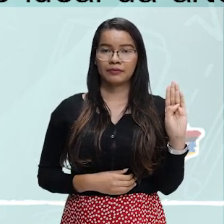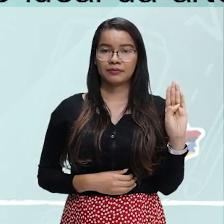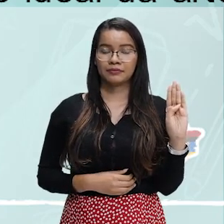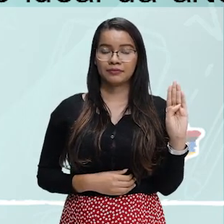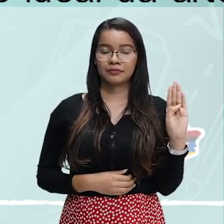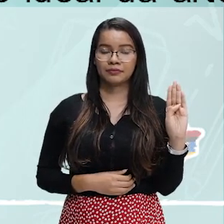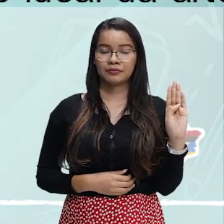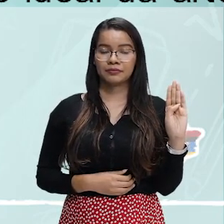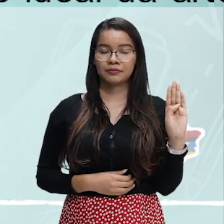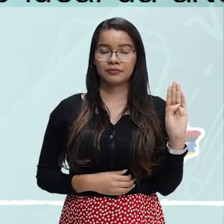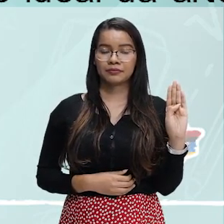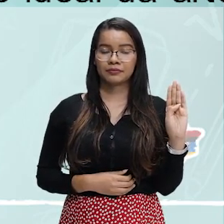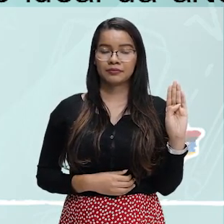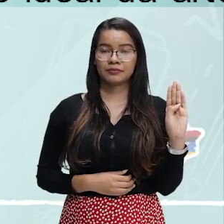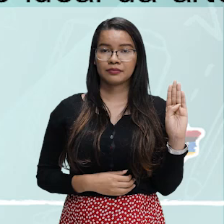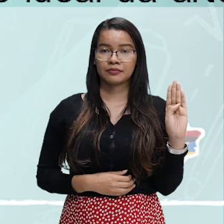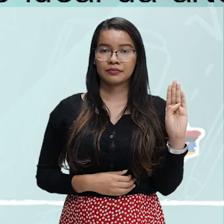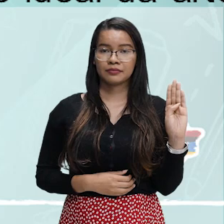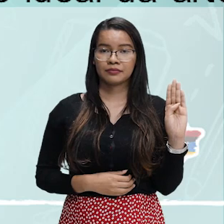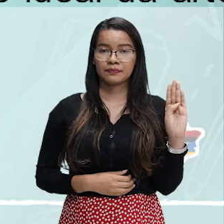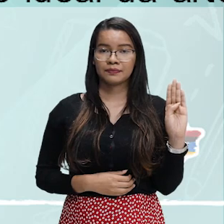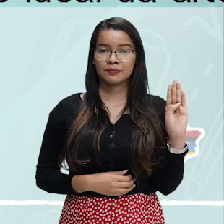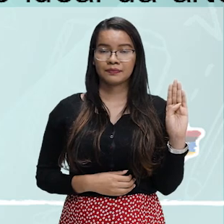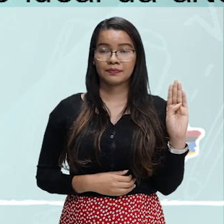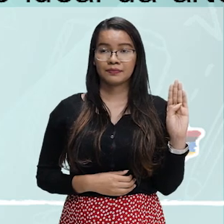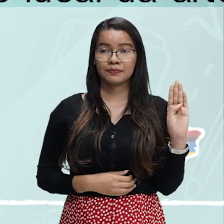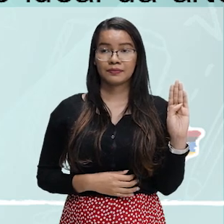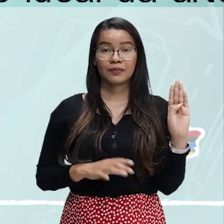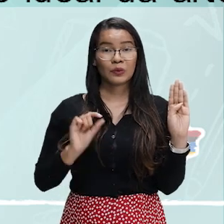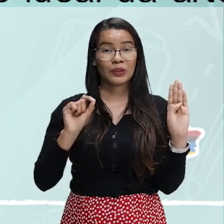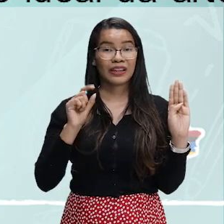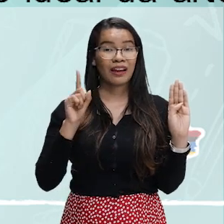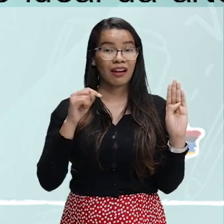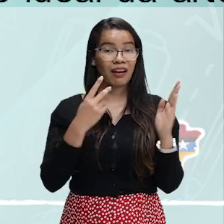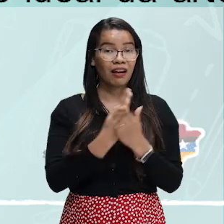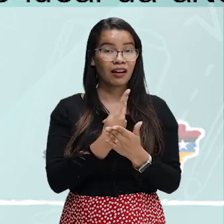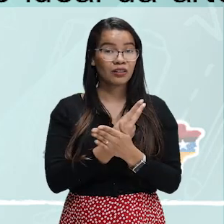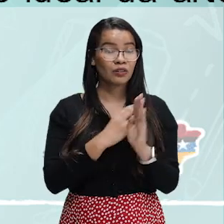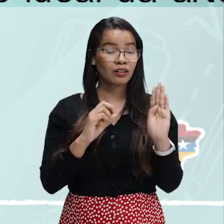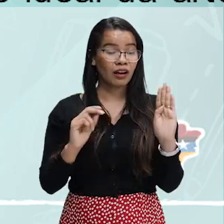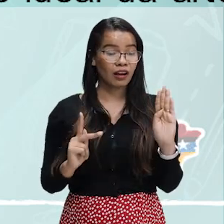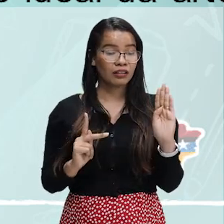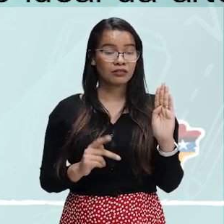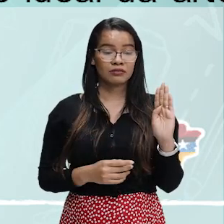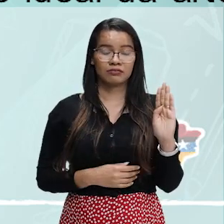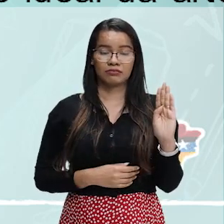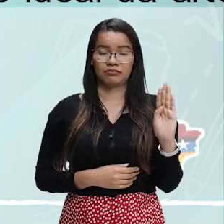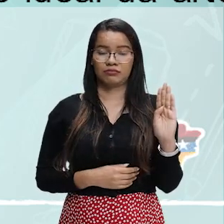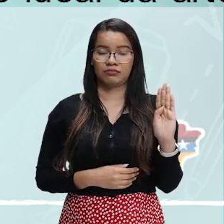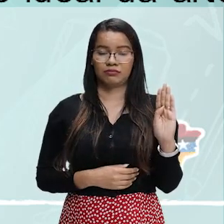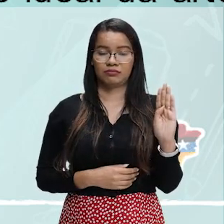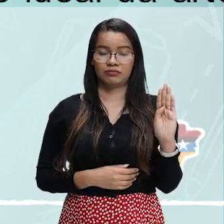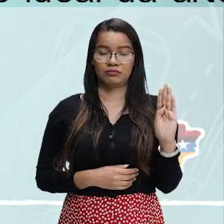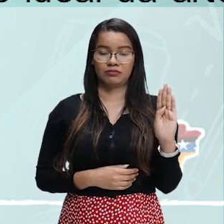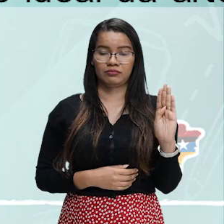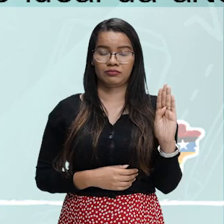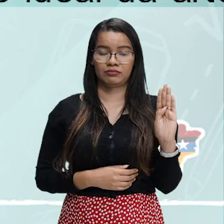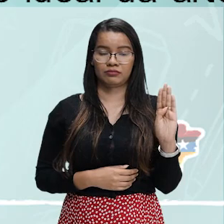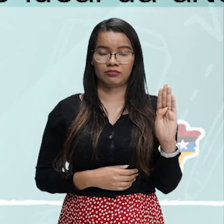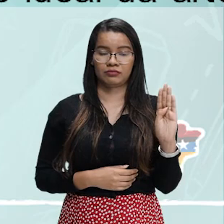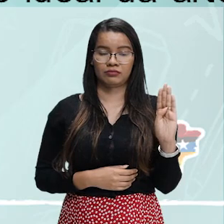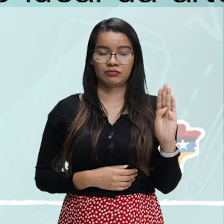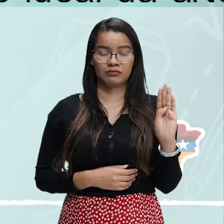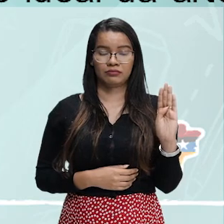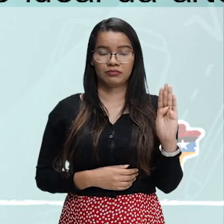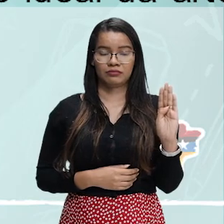Faz uma dura crítica ao romantismo. Gente, é o que é incorreto, tá? E a maneira idealizada com a qual